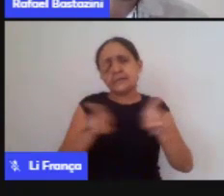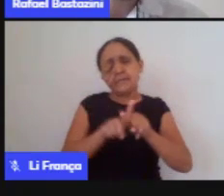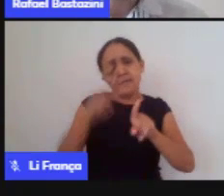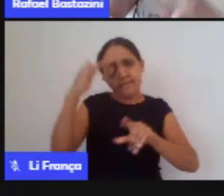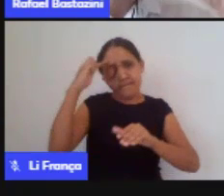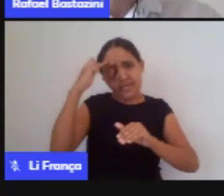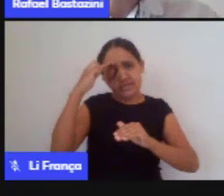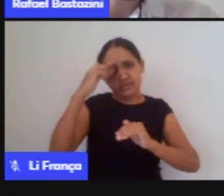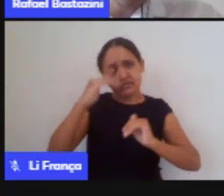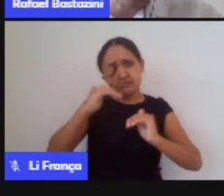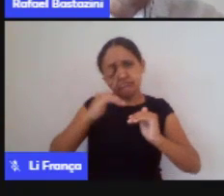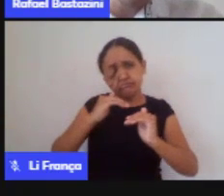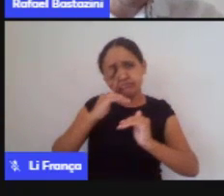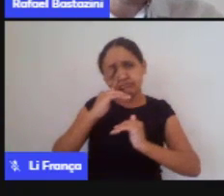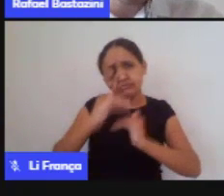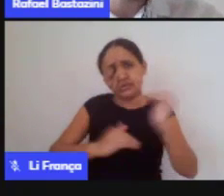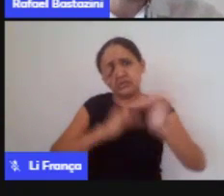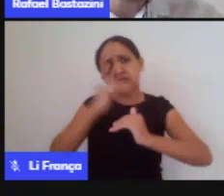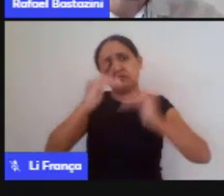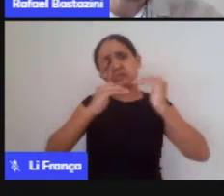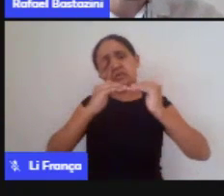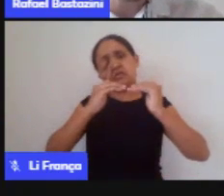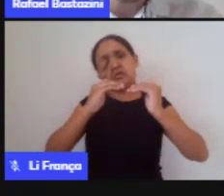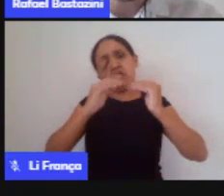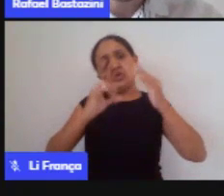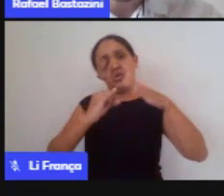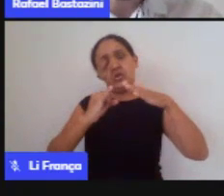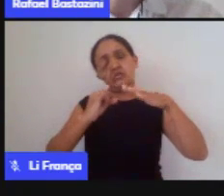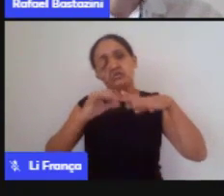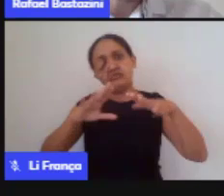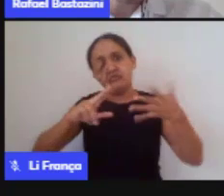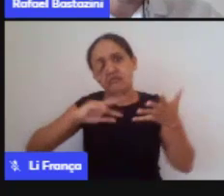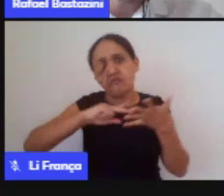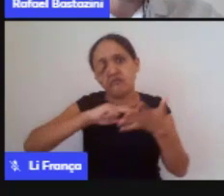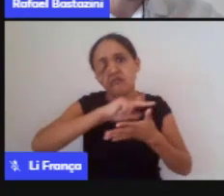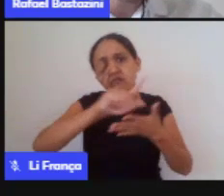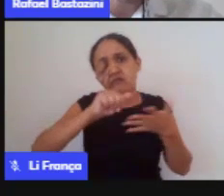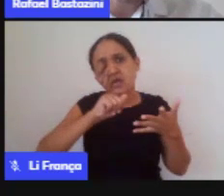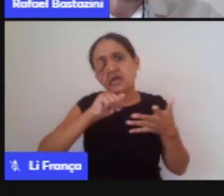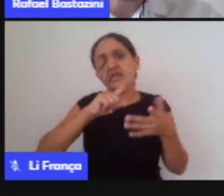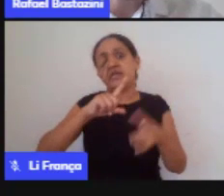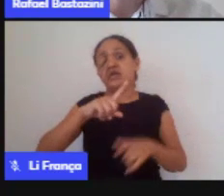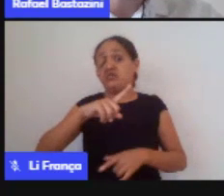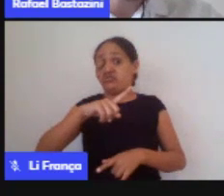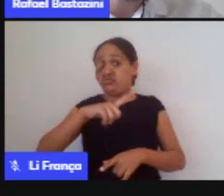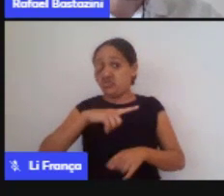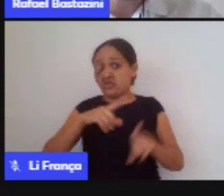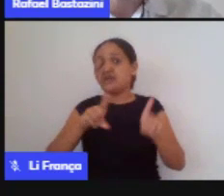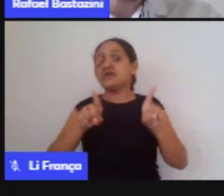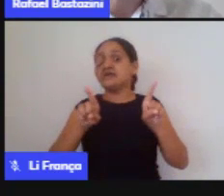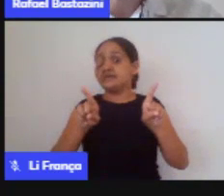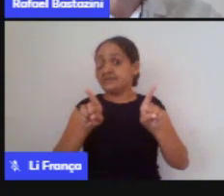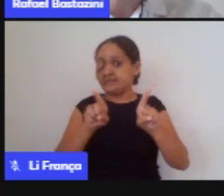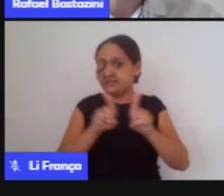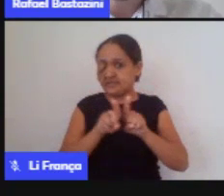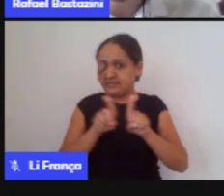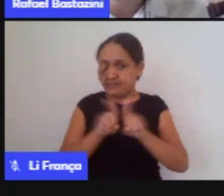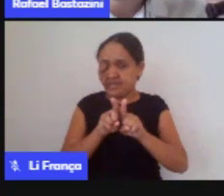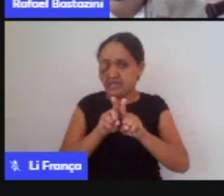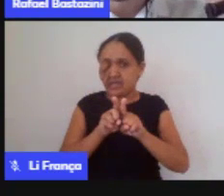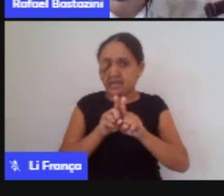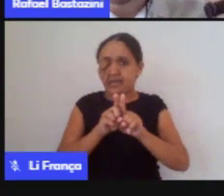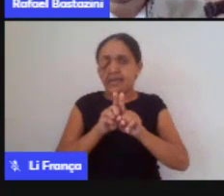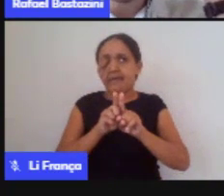das infraestruturas. Então, no âmbito da política habitacional, havia não só programas